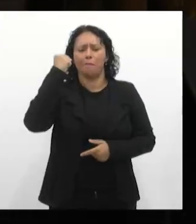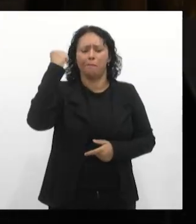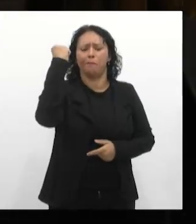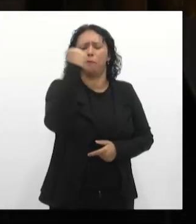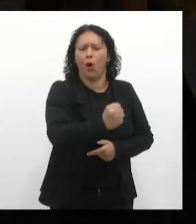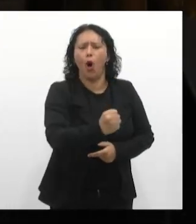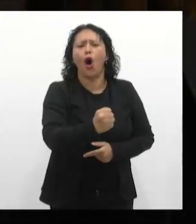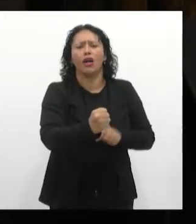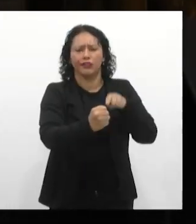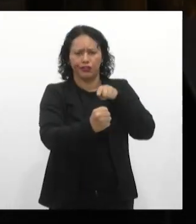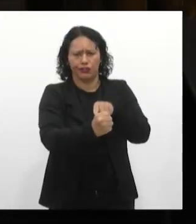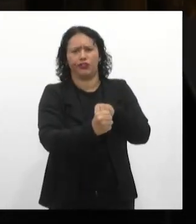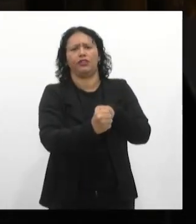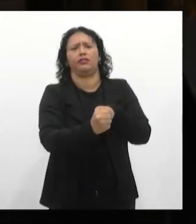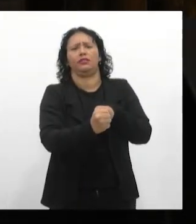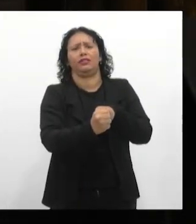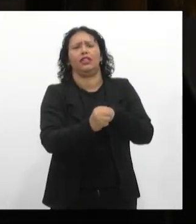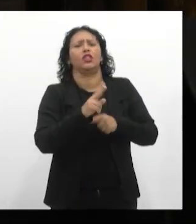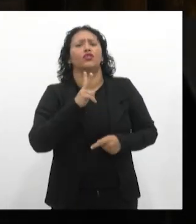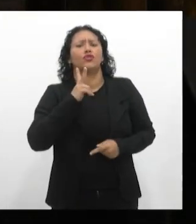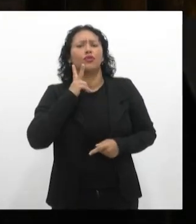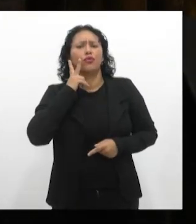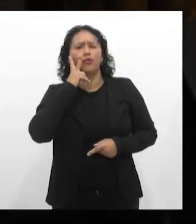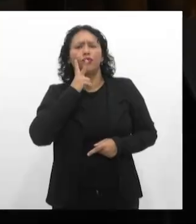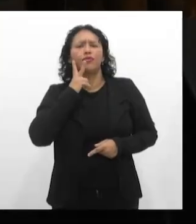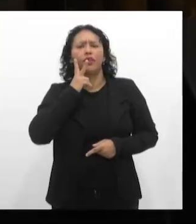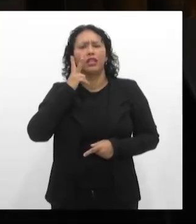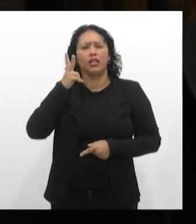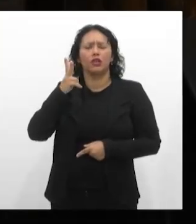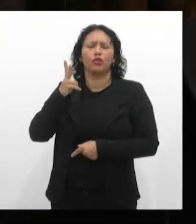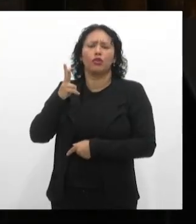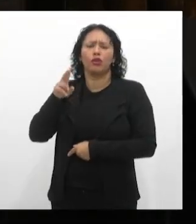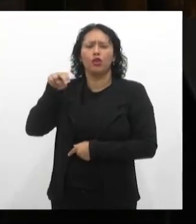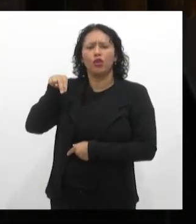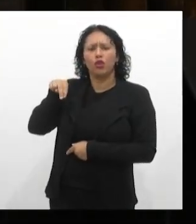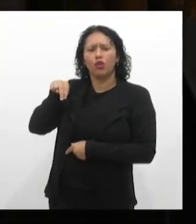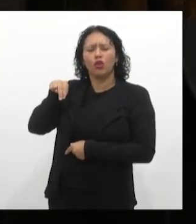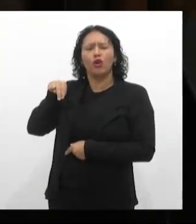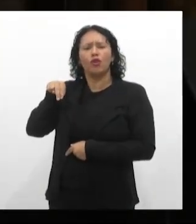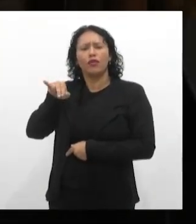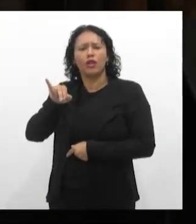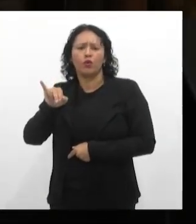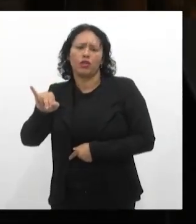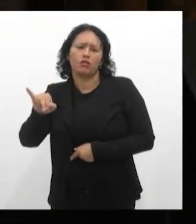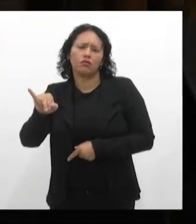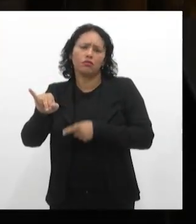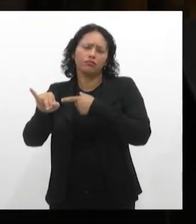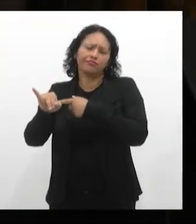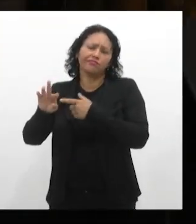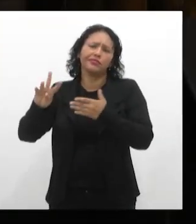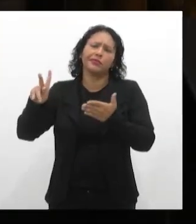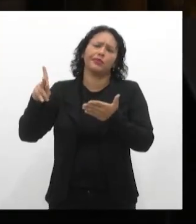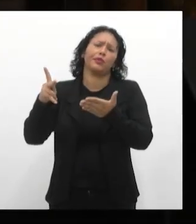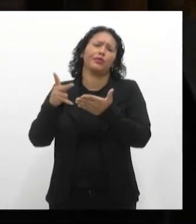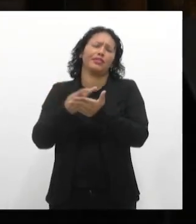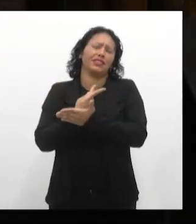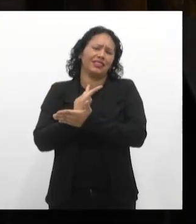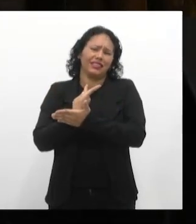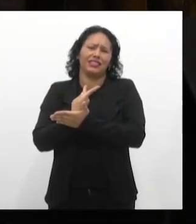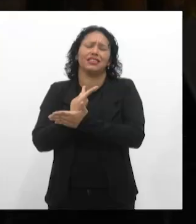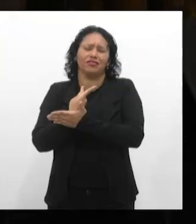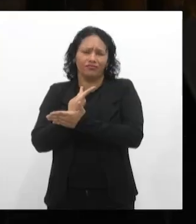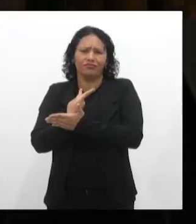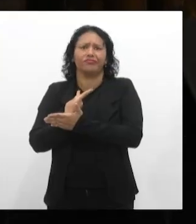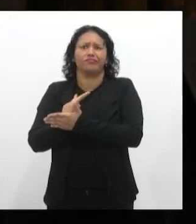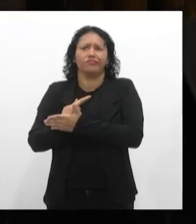de um parlamentar em Nova Iguaçu. E isso tem acontecido com